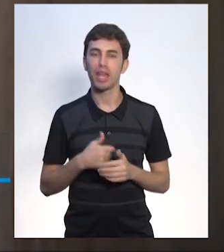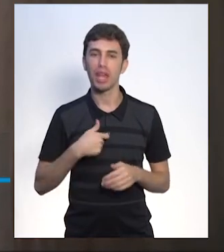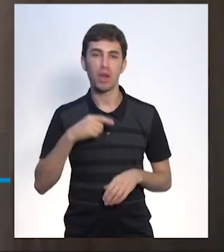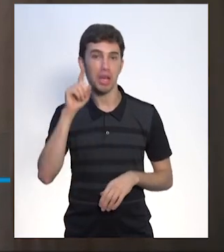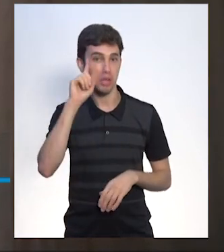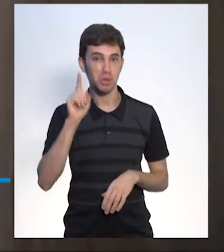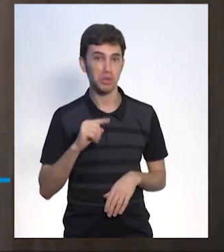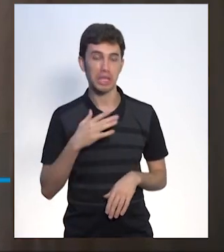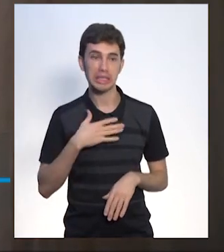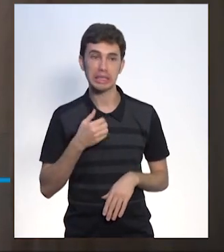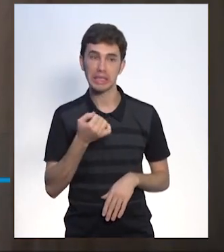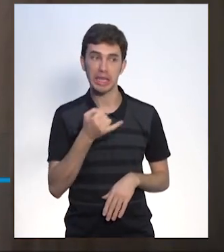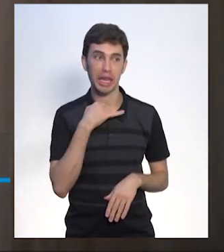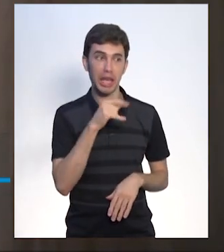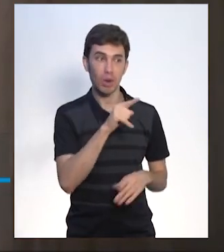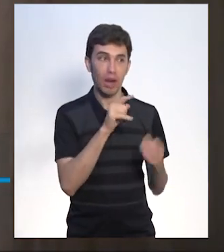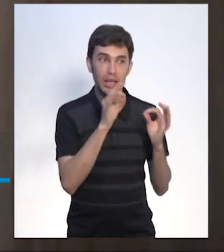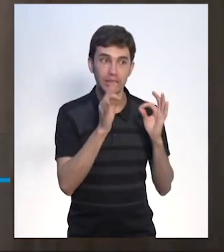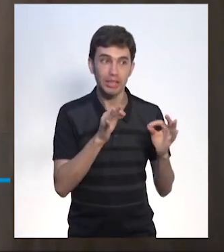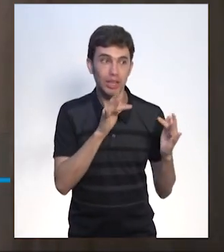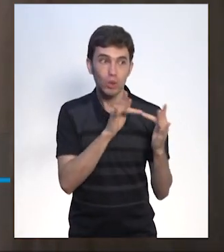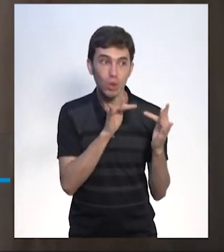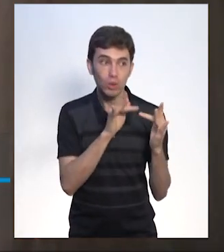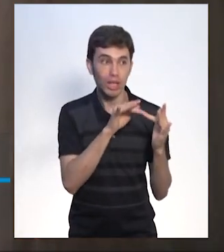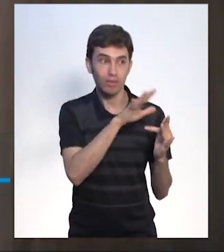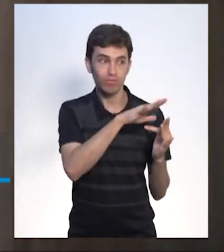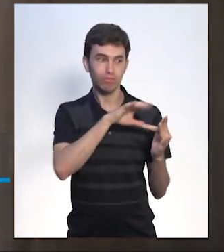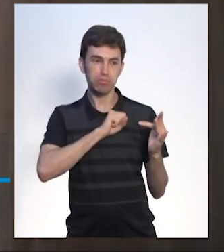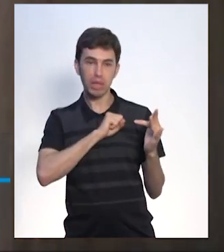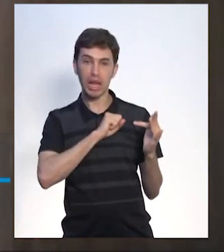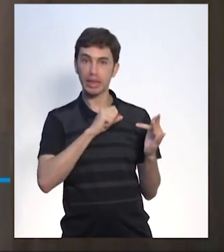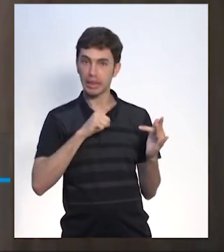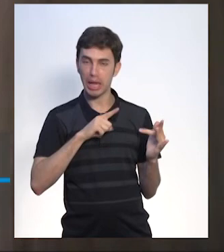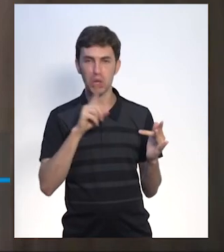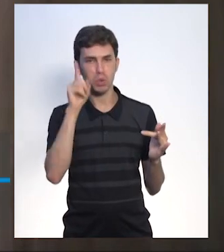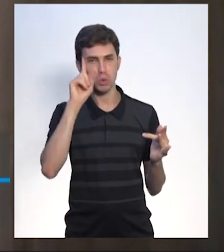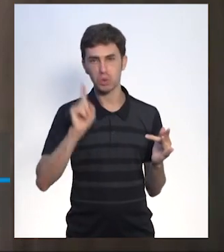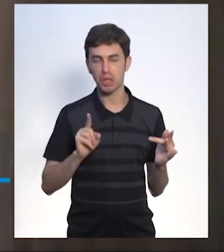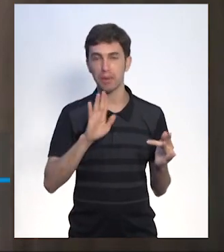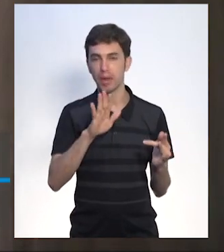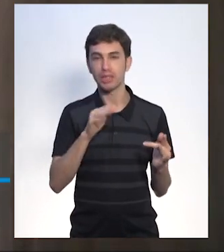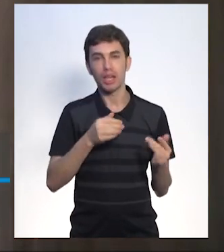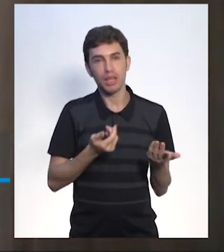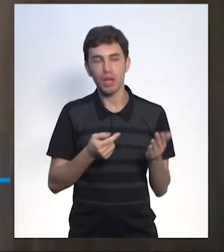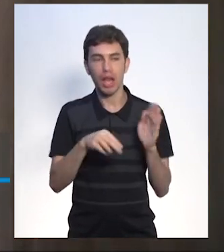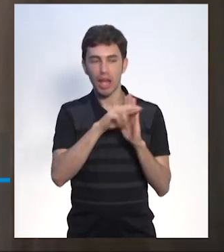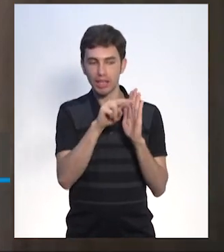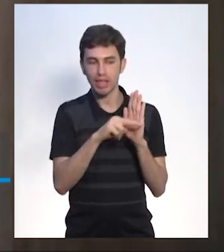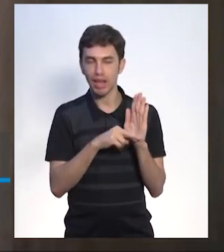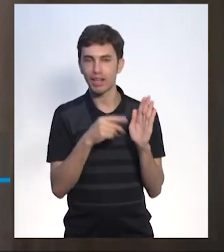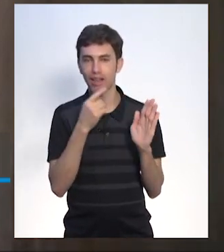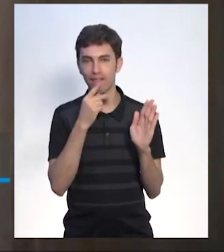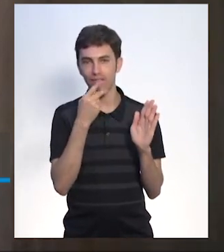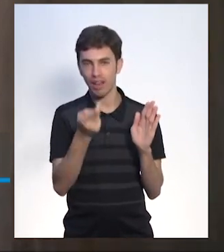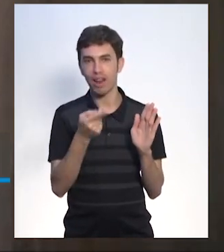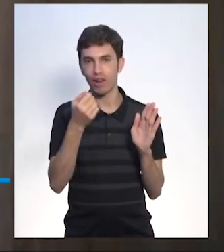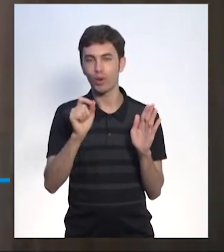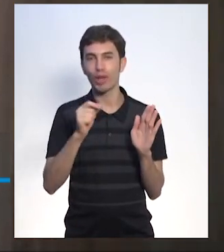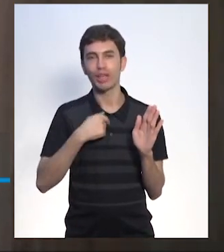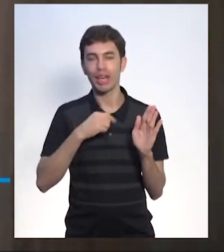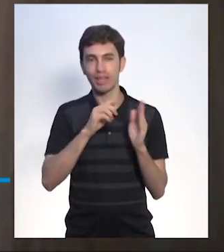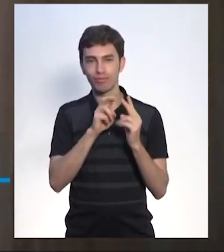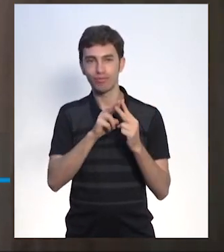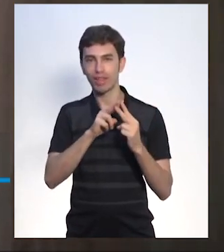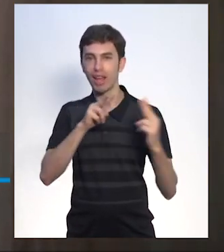ainda não saiba se eu estou ou não estou, o protocolo é ficar uns dias afastadinho, por isso que eu estou aqui. Mas não posso